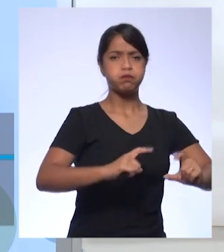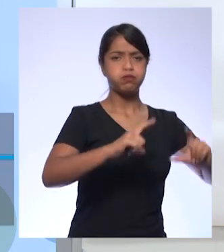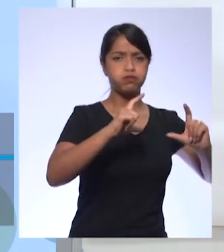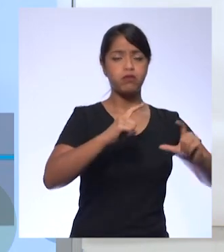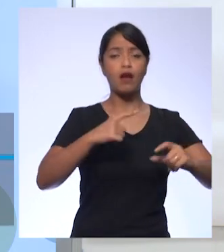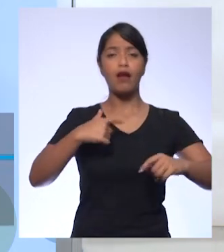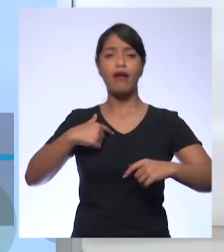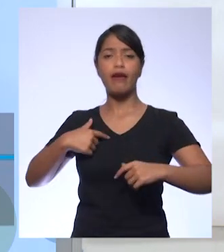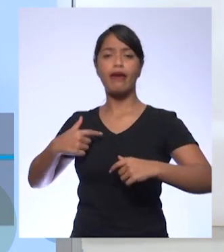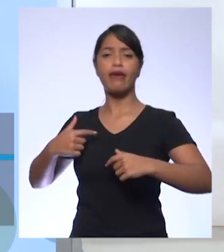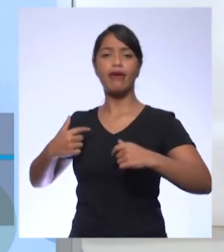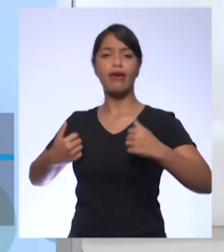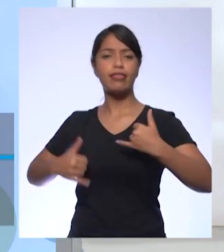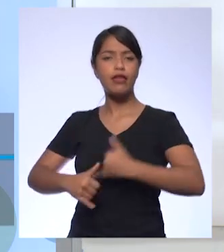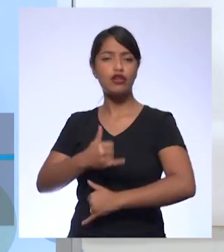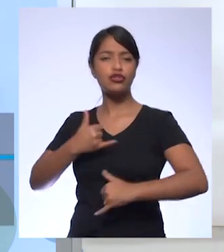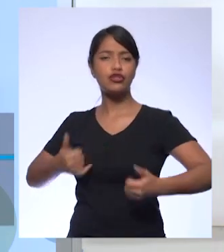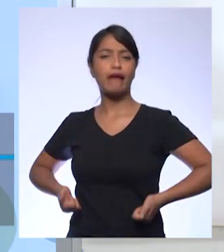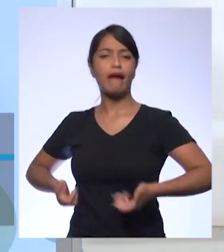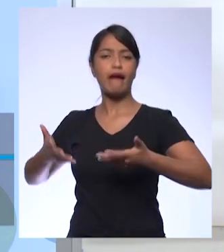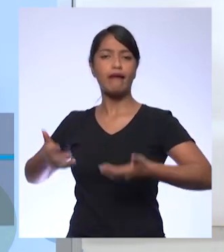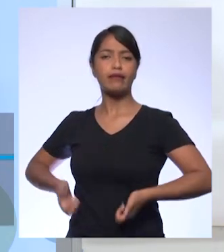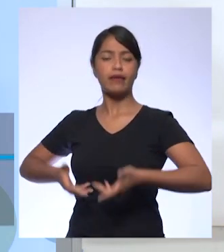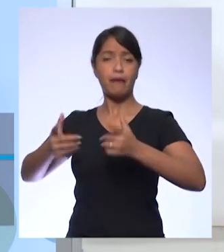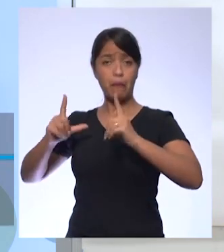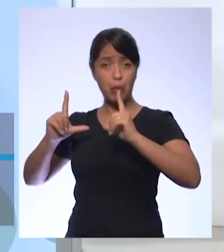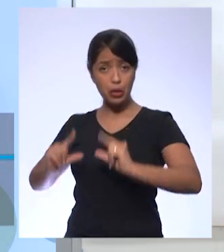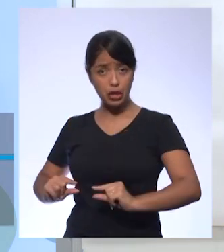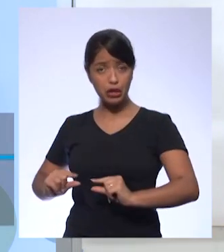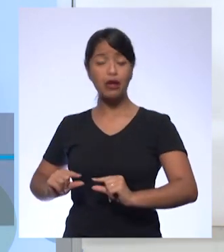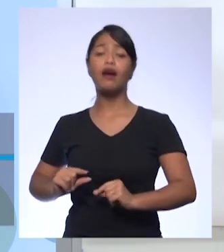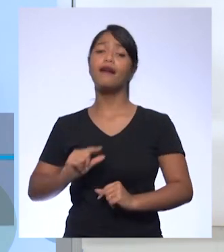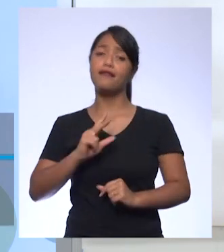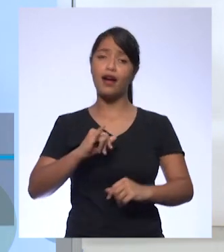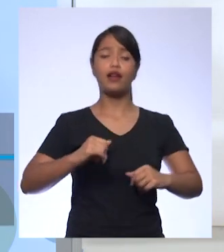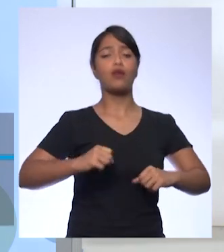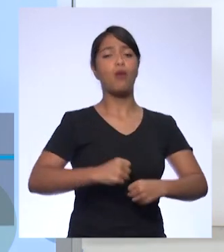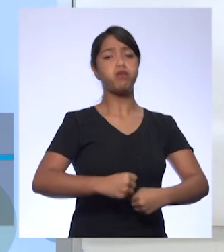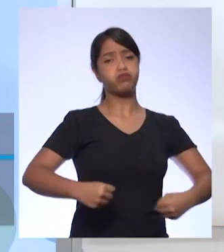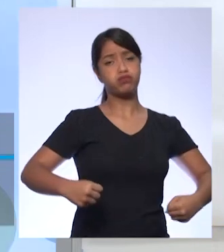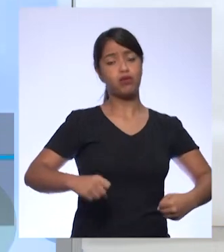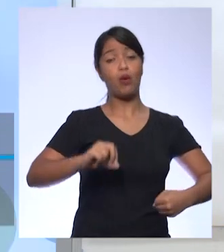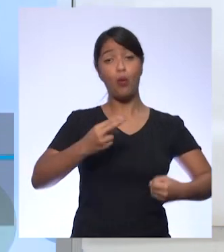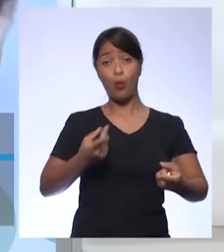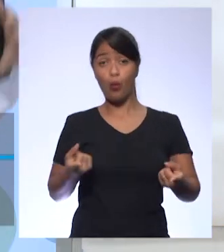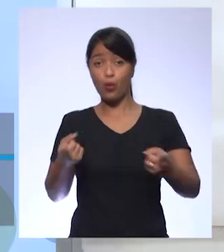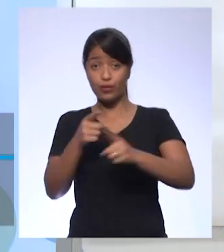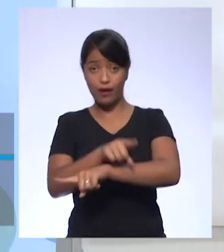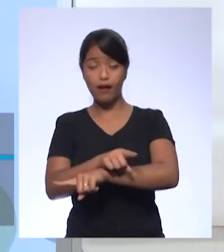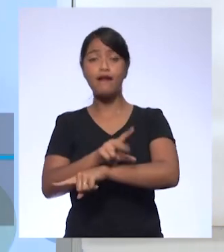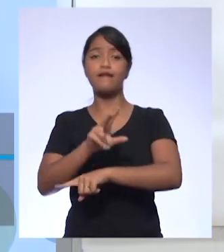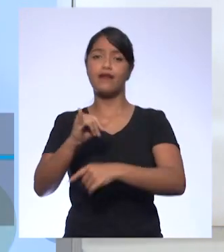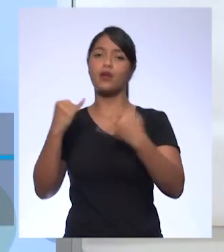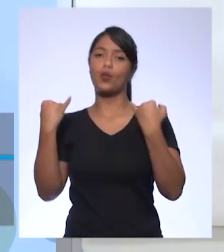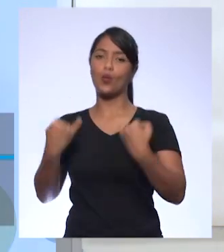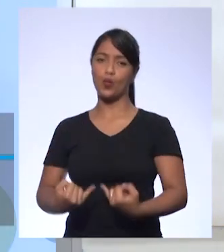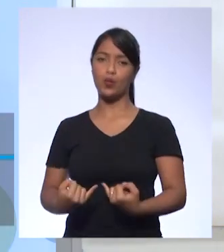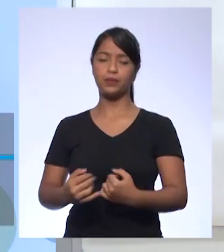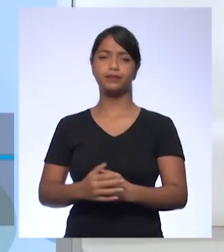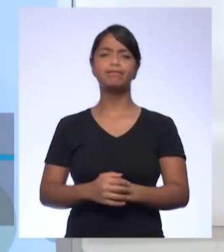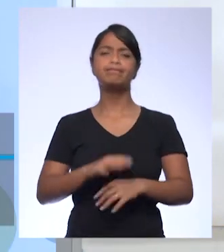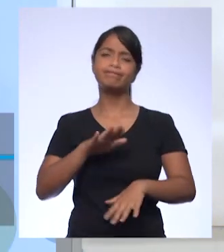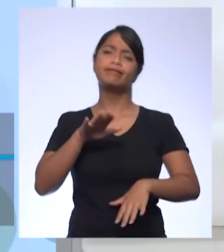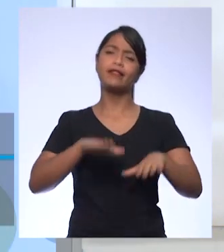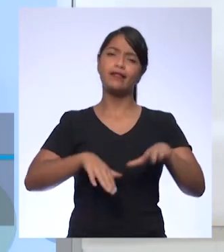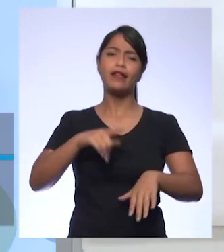consumir menos caloria do que eu gasto, eu vou ter uma tendência a emagrecer. Tá? É lógico que existem outros fatores, inclusive